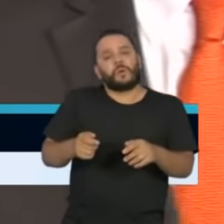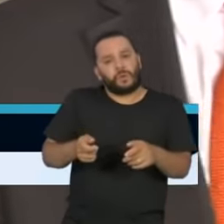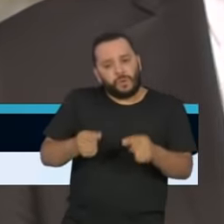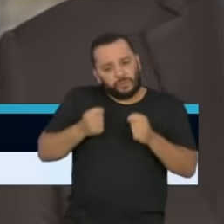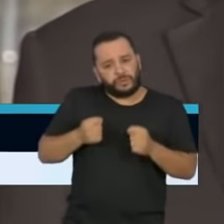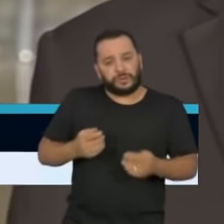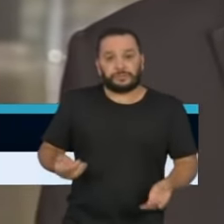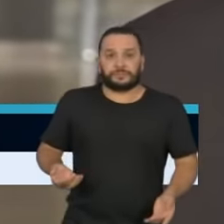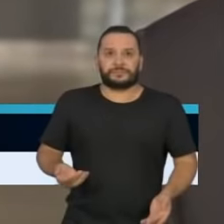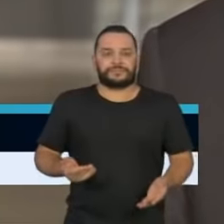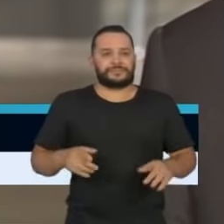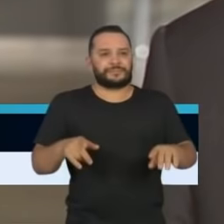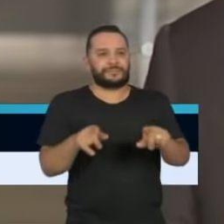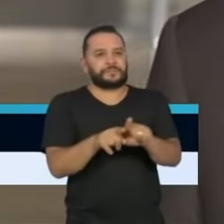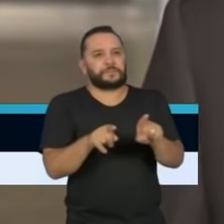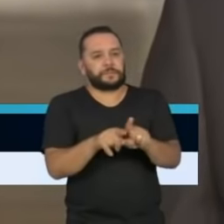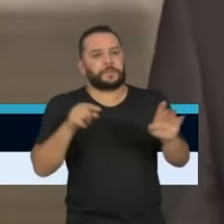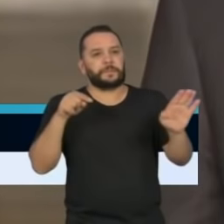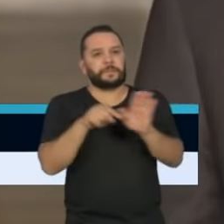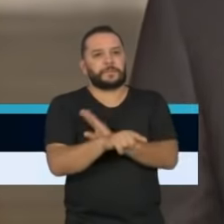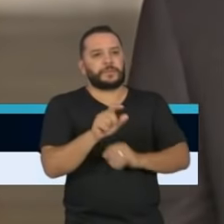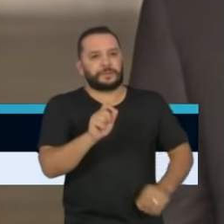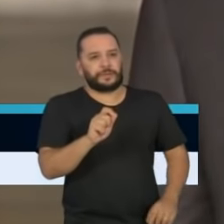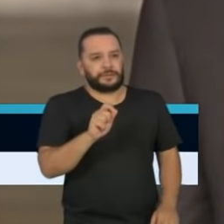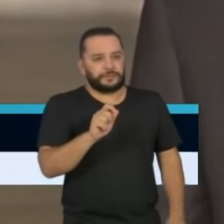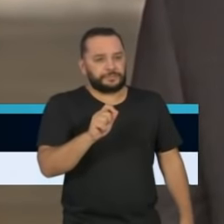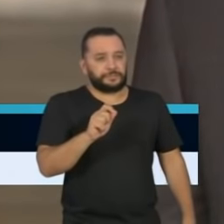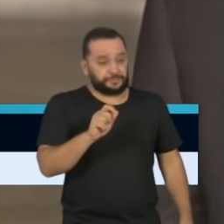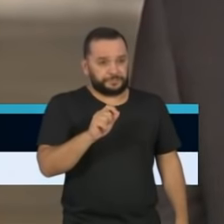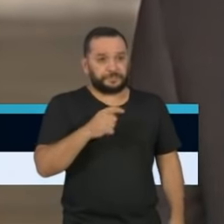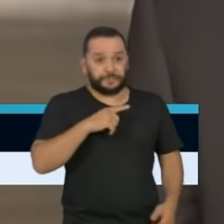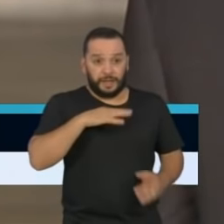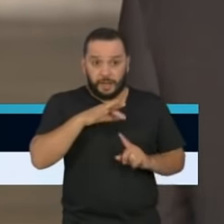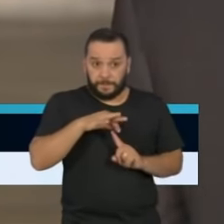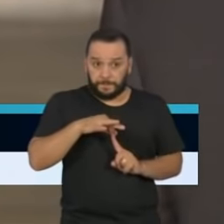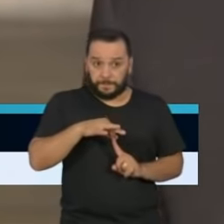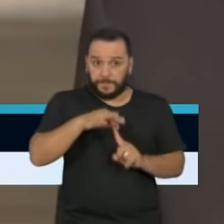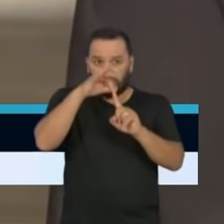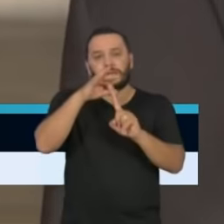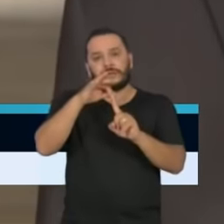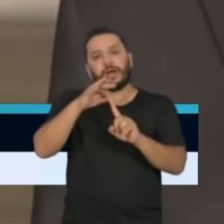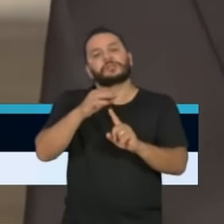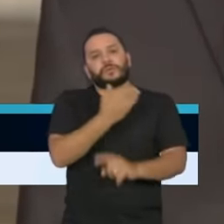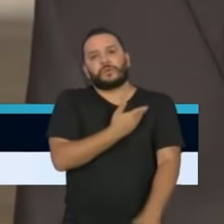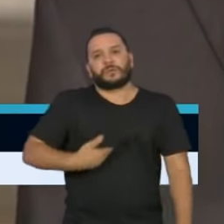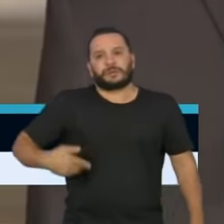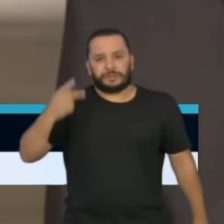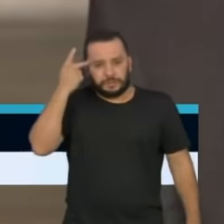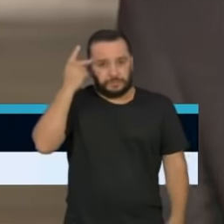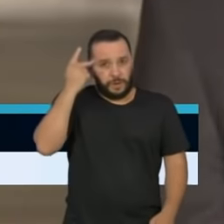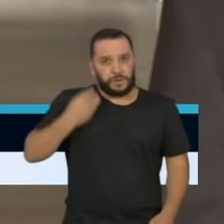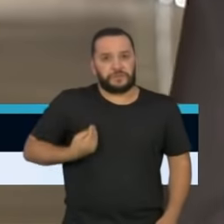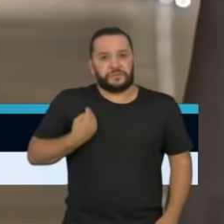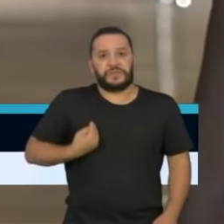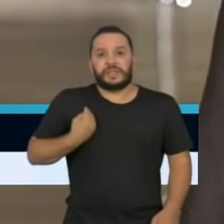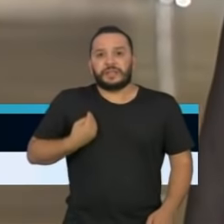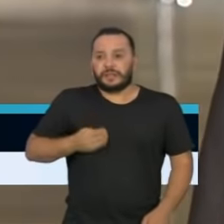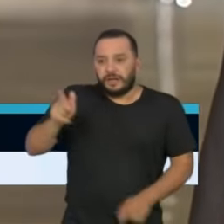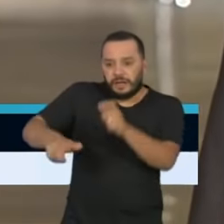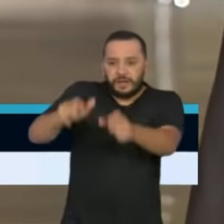Quero ainda, antes de passar à próxima pergunta, responder que a prioridade do governo do Estado de São Paulo é salvar vidas. Volto a repetir,